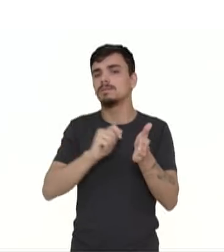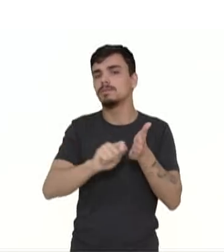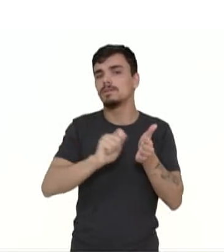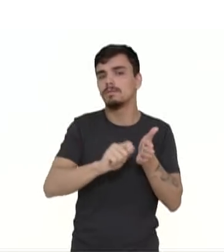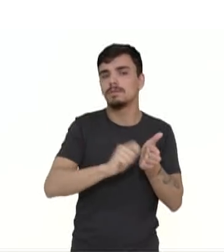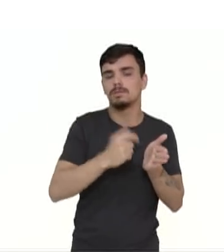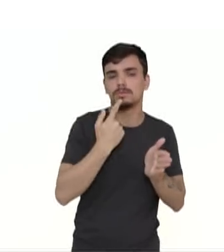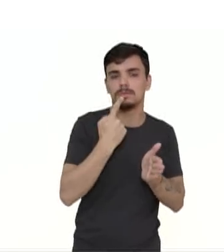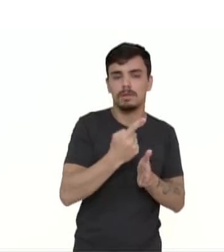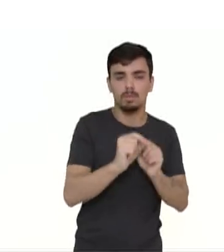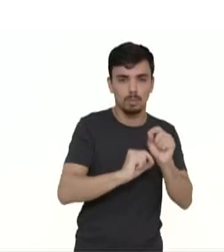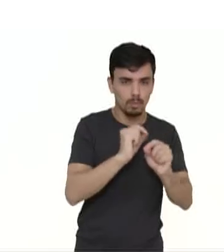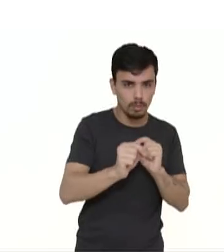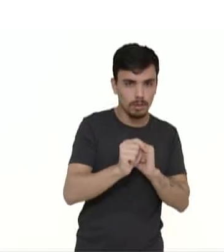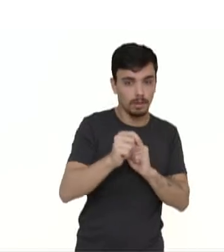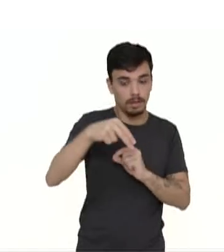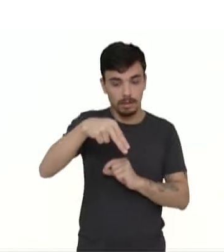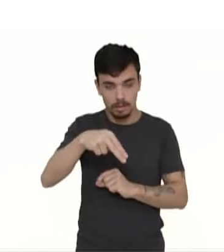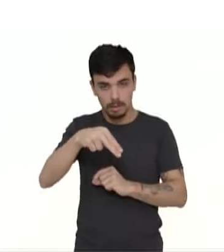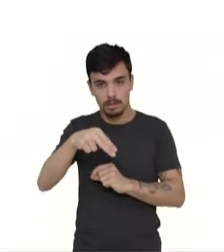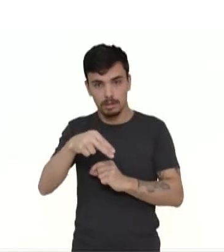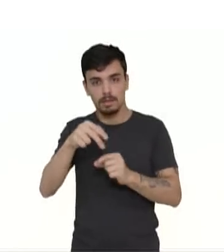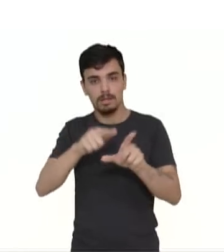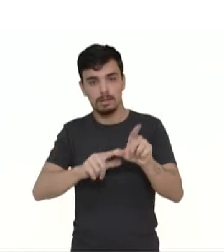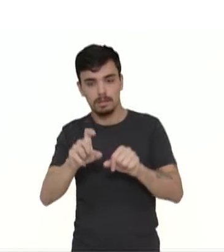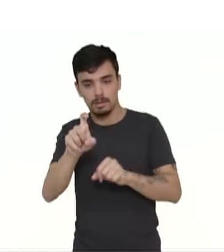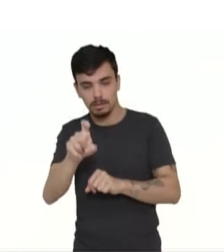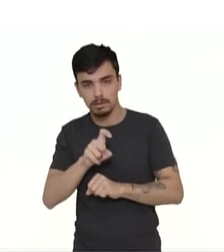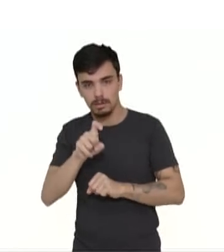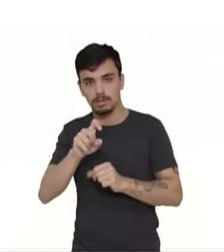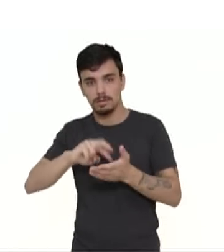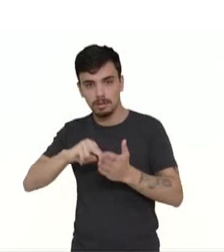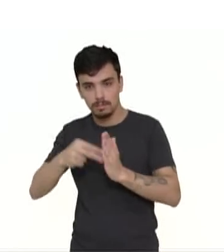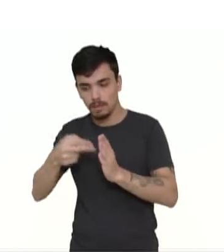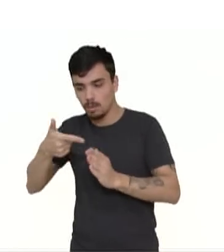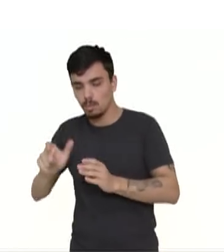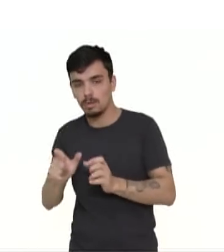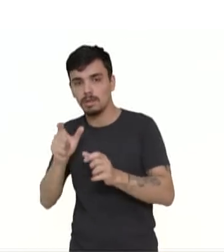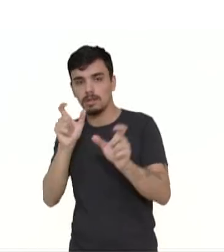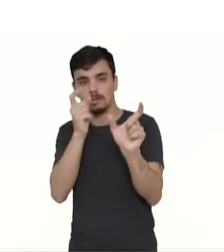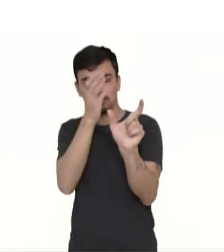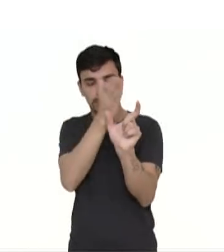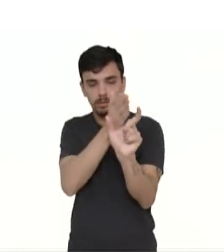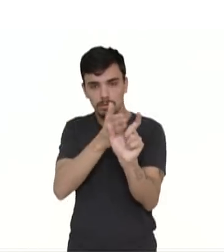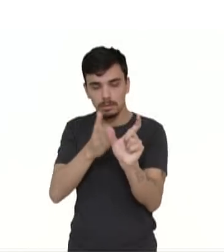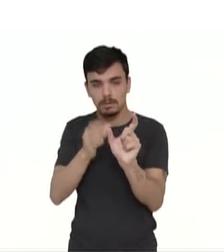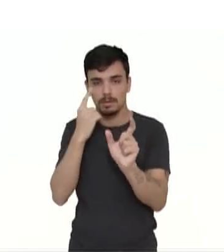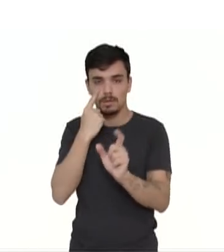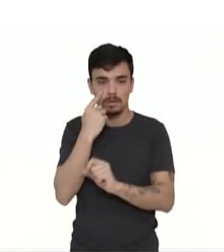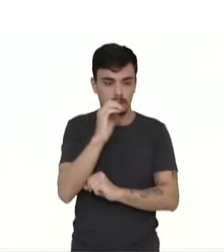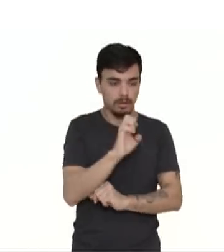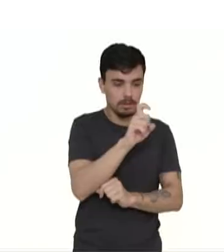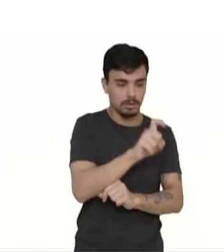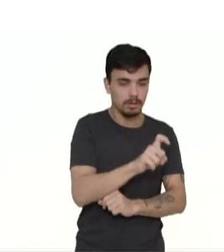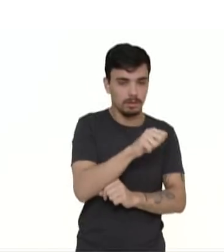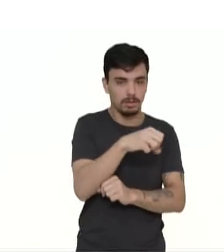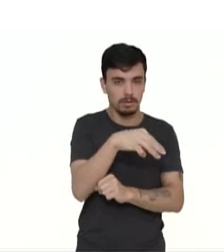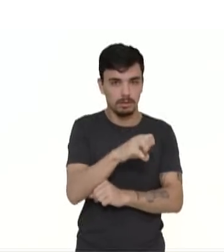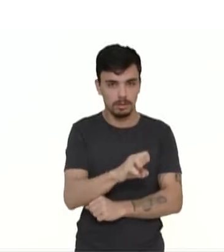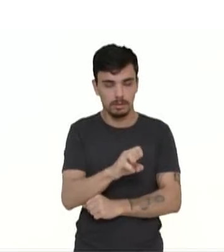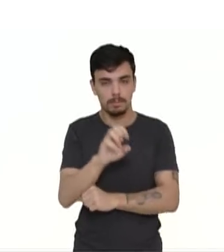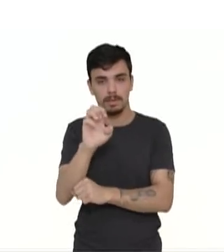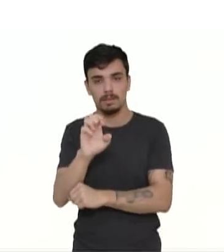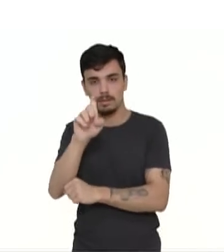com em, a letra X iniciará a próxima sílaba, como nas palavras enxame,